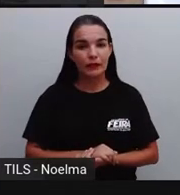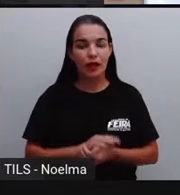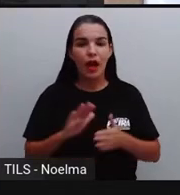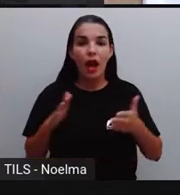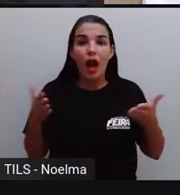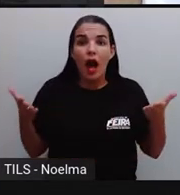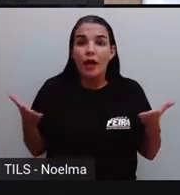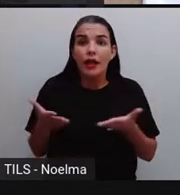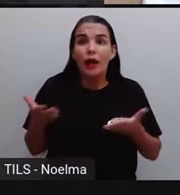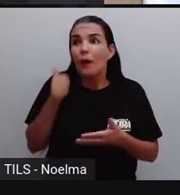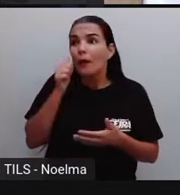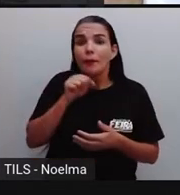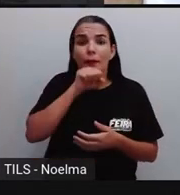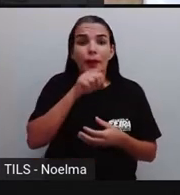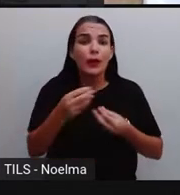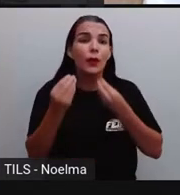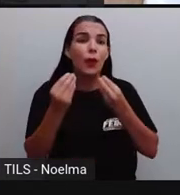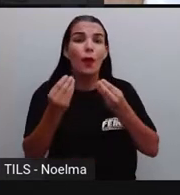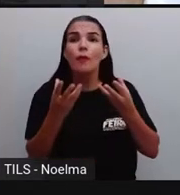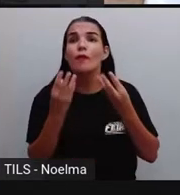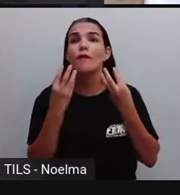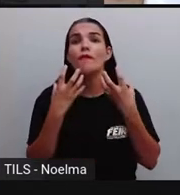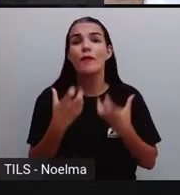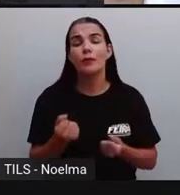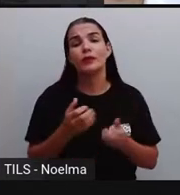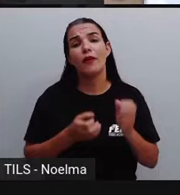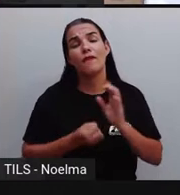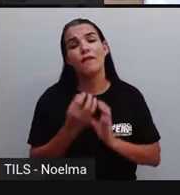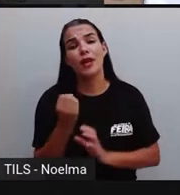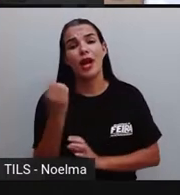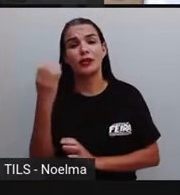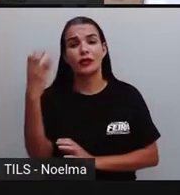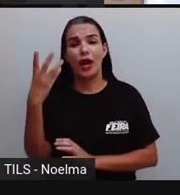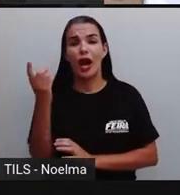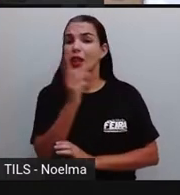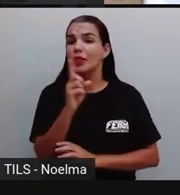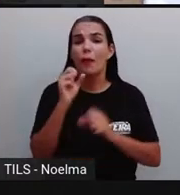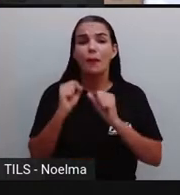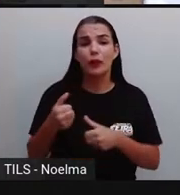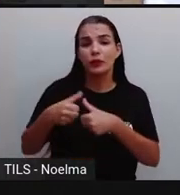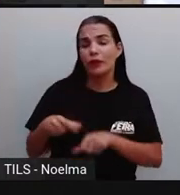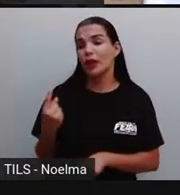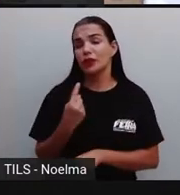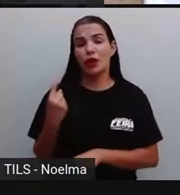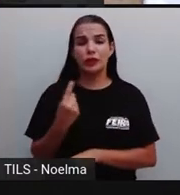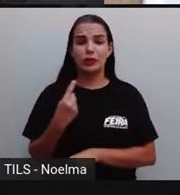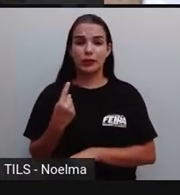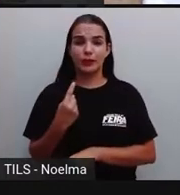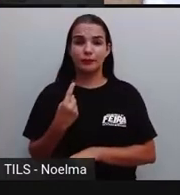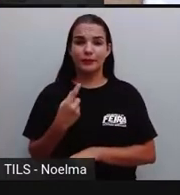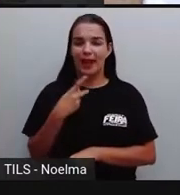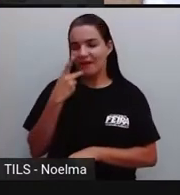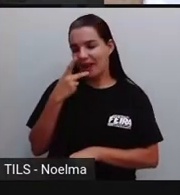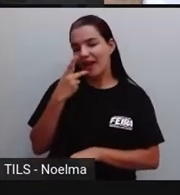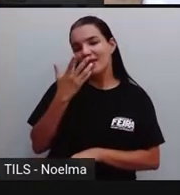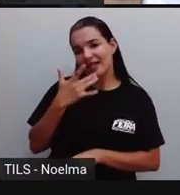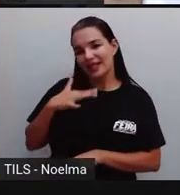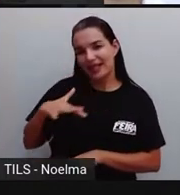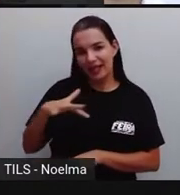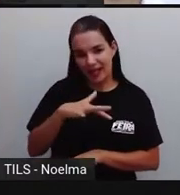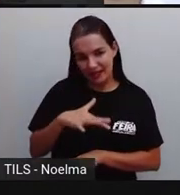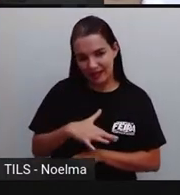E agora, mamãe, como vamos viajar? Eles não podem ficar sozinhos, disseram